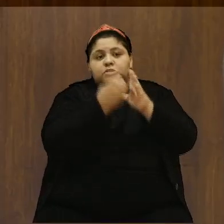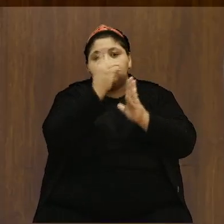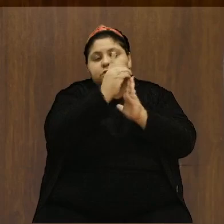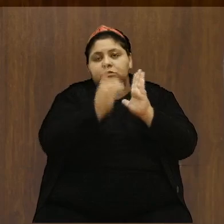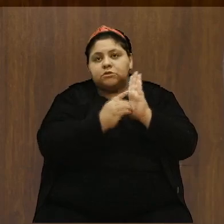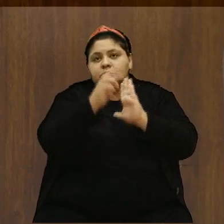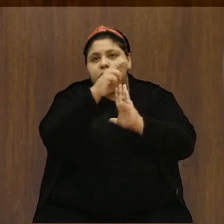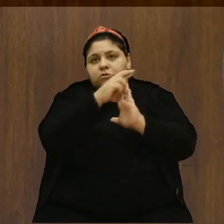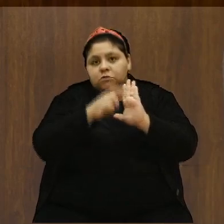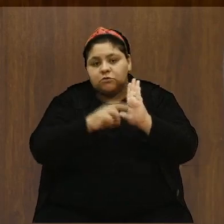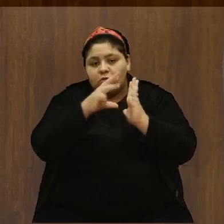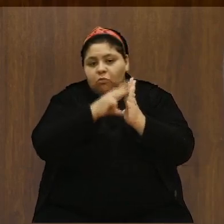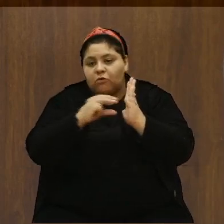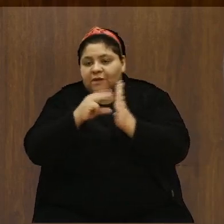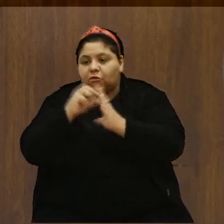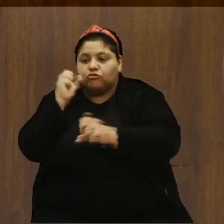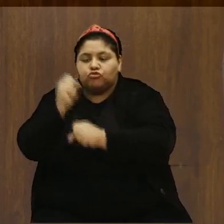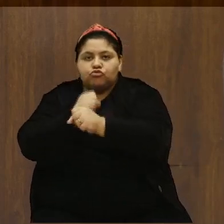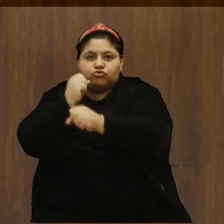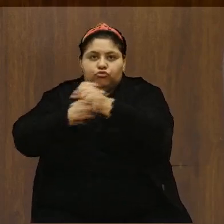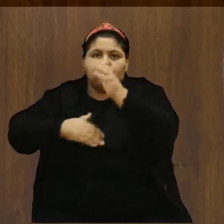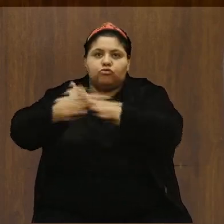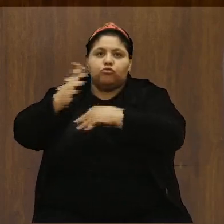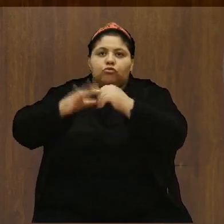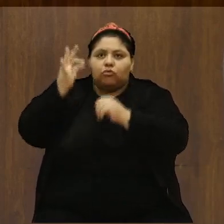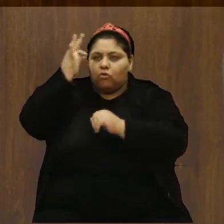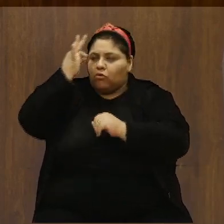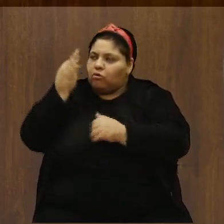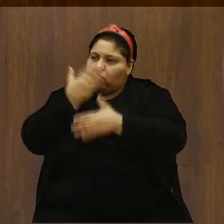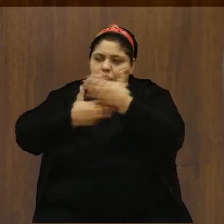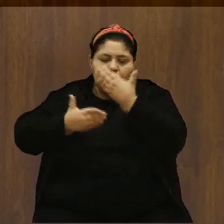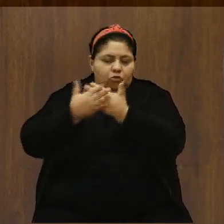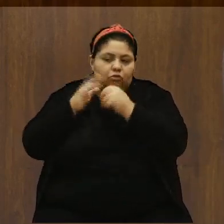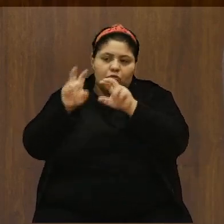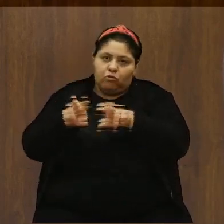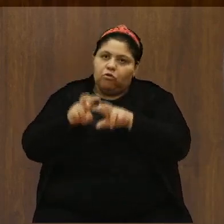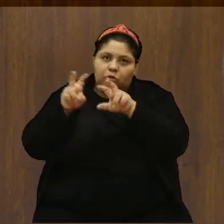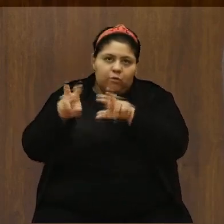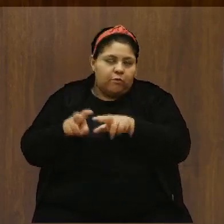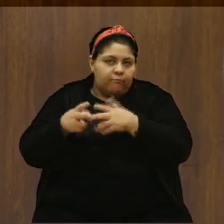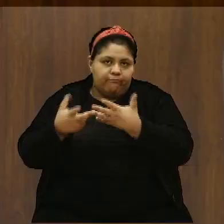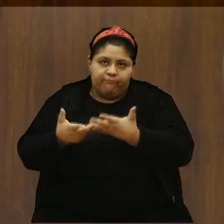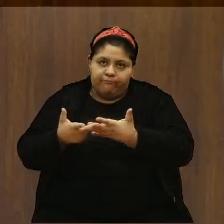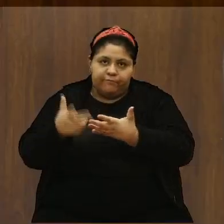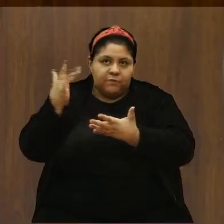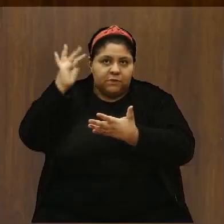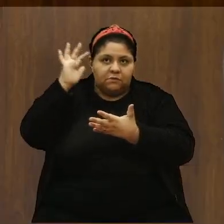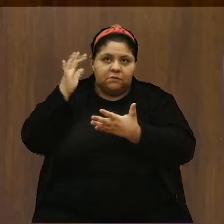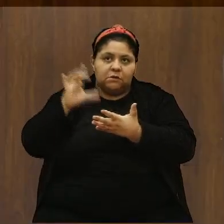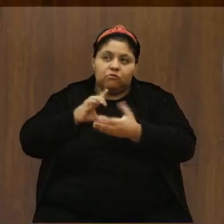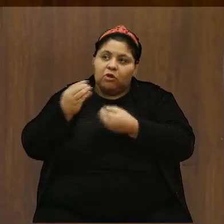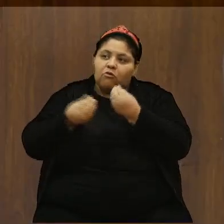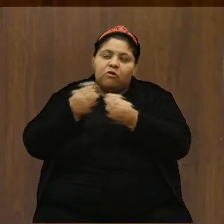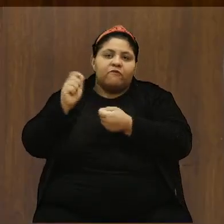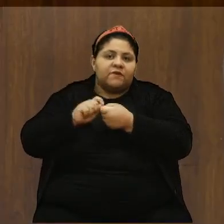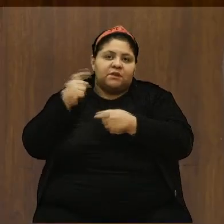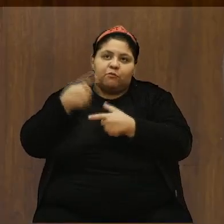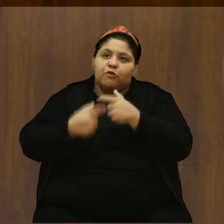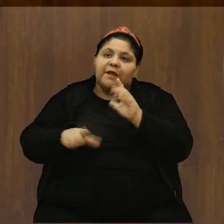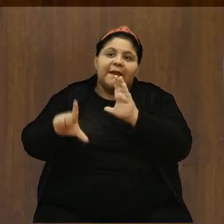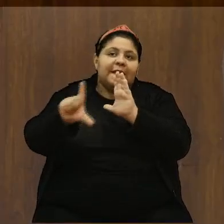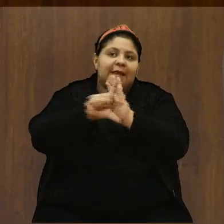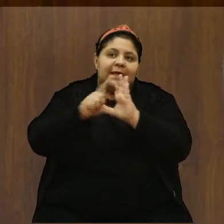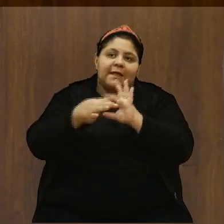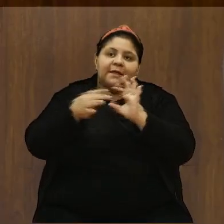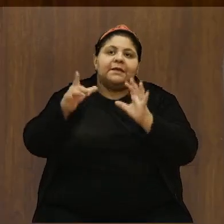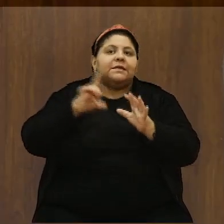regulamente o modelo de construção. Entendo todos os agricultores que acabam por ser reféns da lei, tendo a situação do senhor, acho que tem que ter